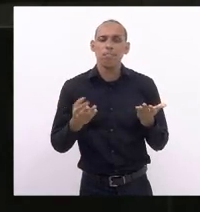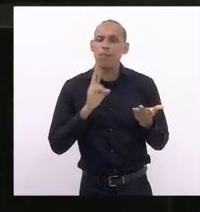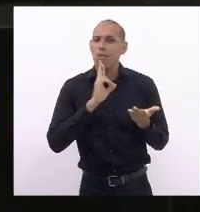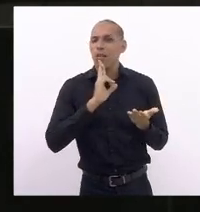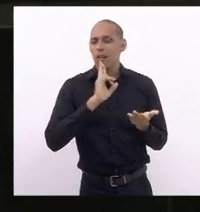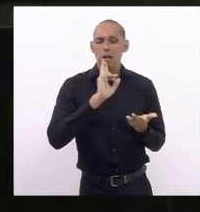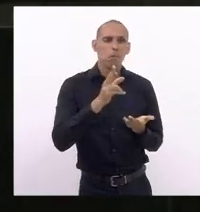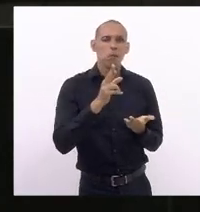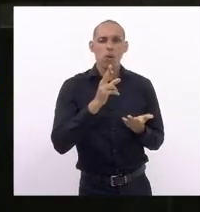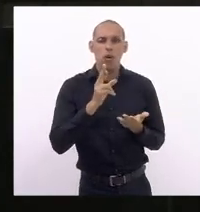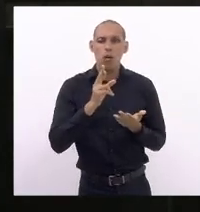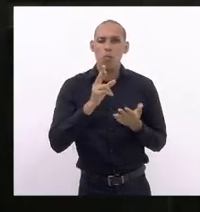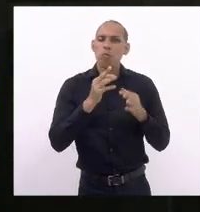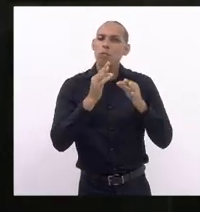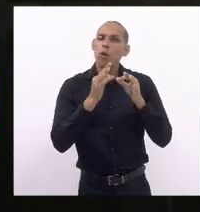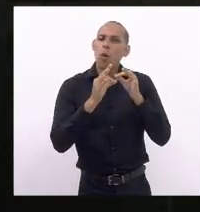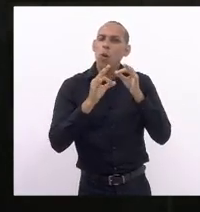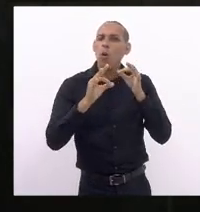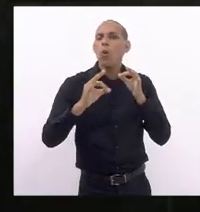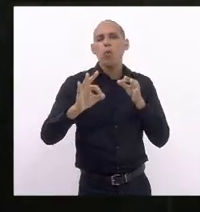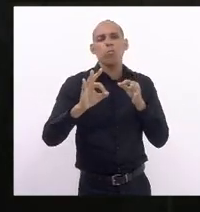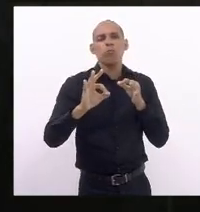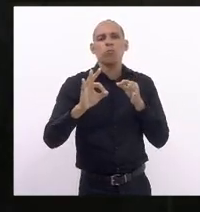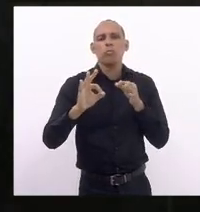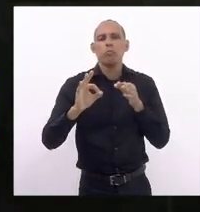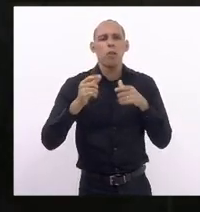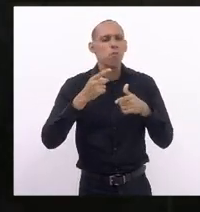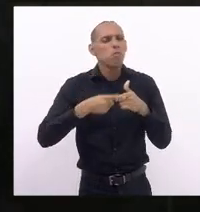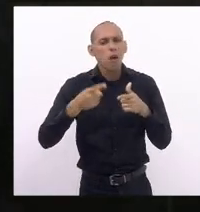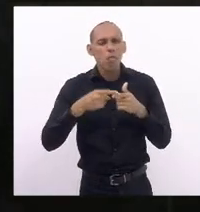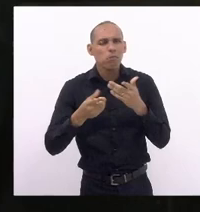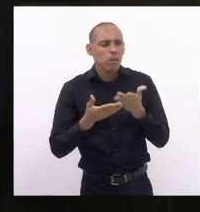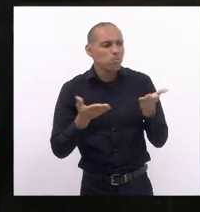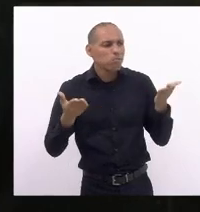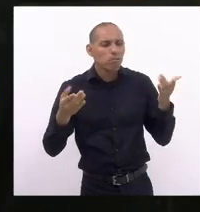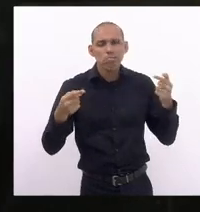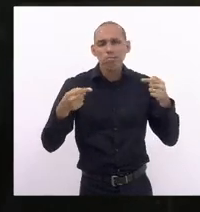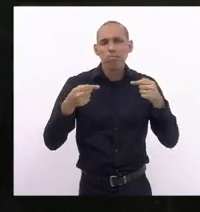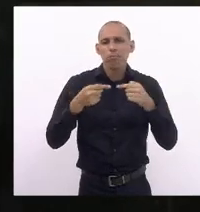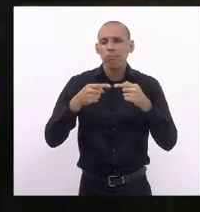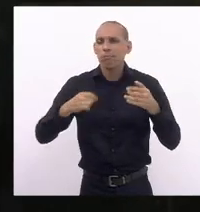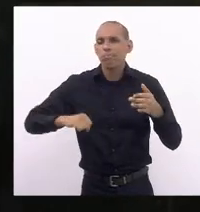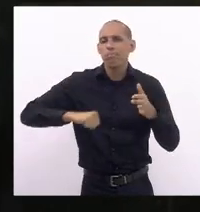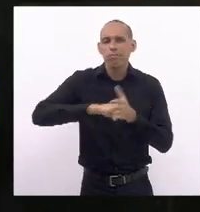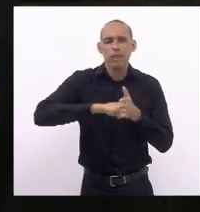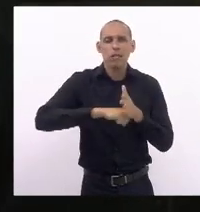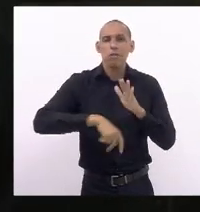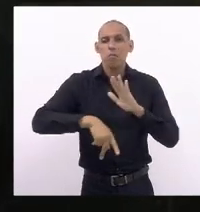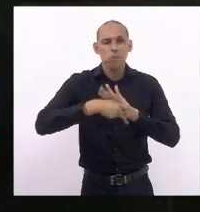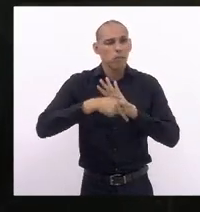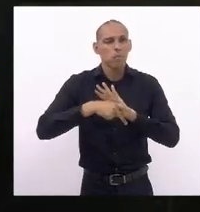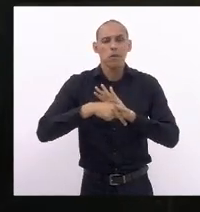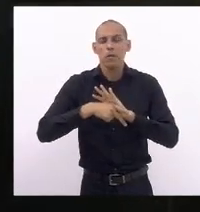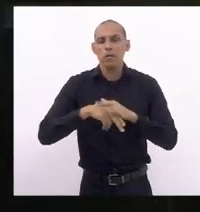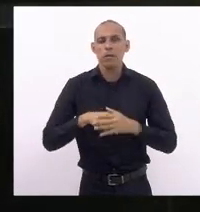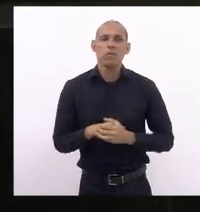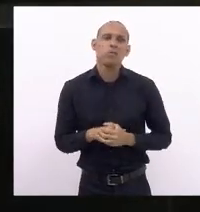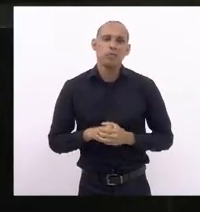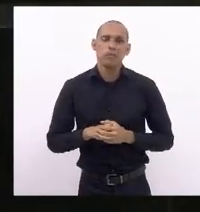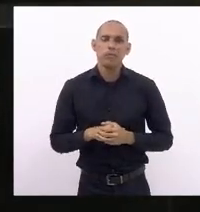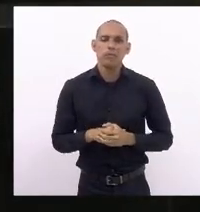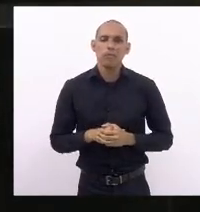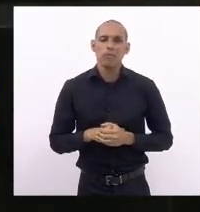resposta de longo prazo aos problemas relacionados aos impactos, né, aos efeitos